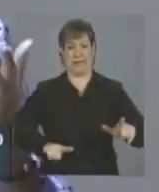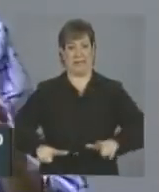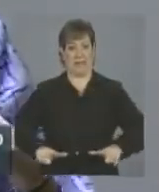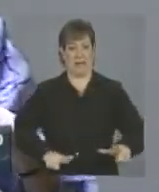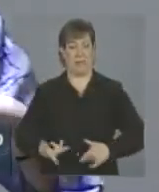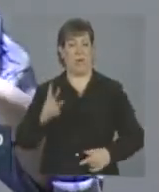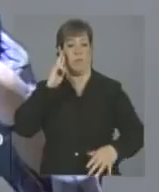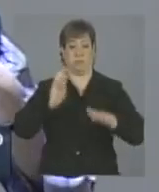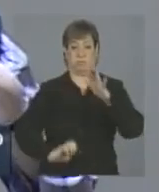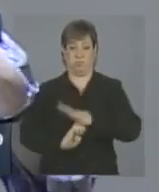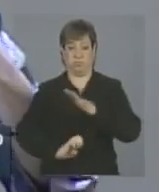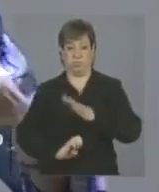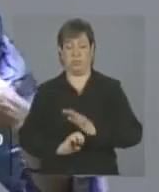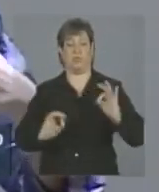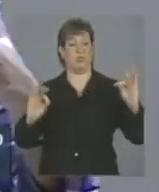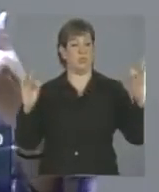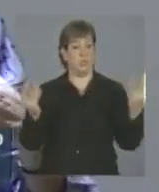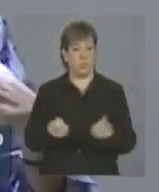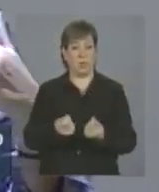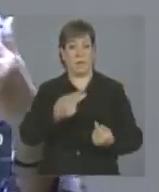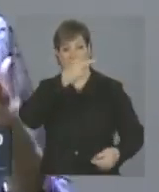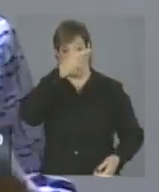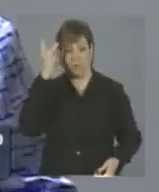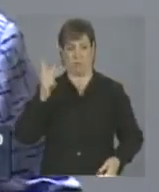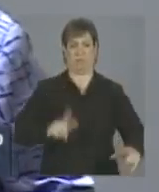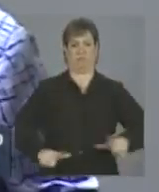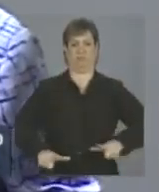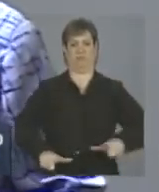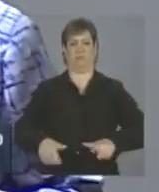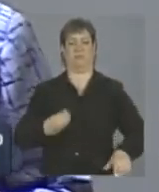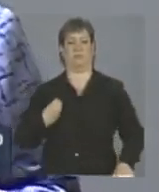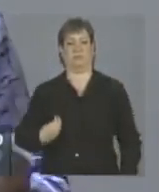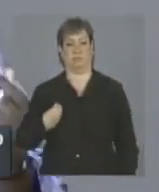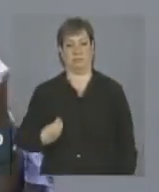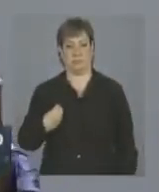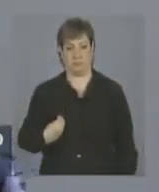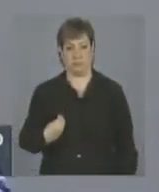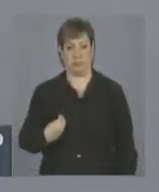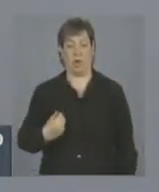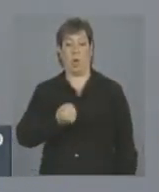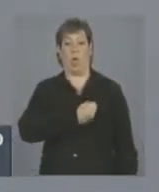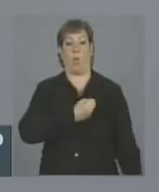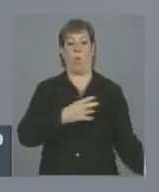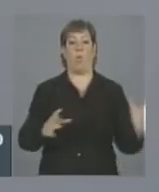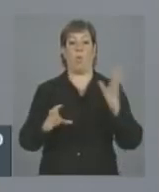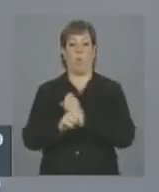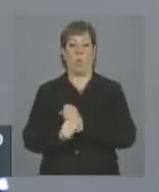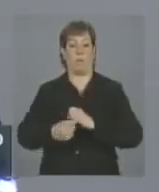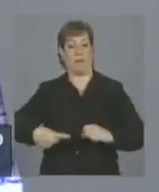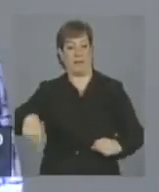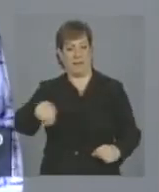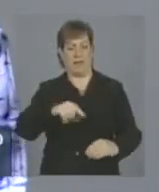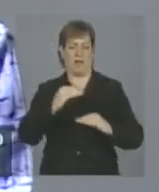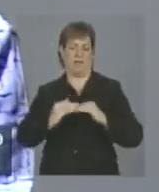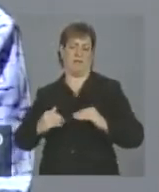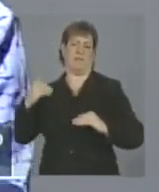os empresários, enfim, todas as pessoas ativas, o número delas